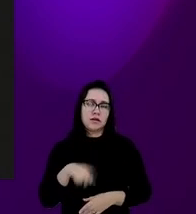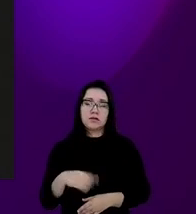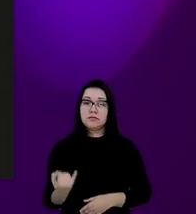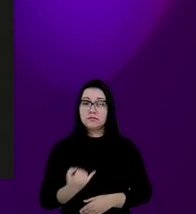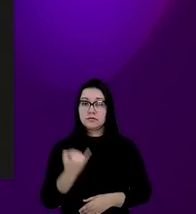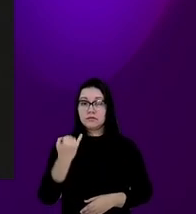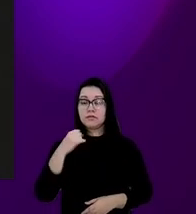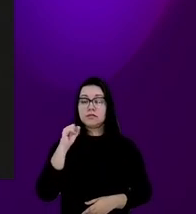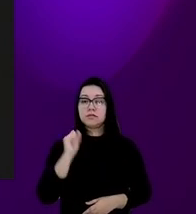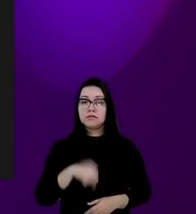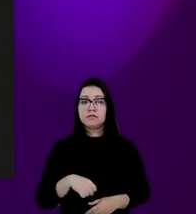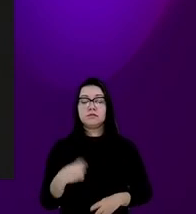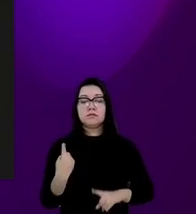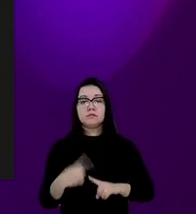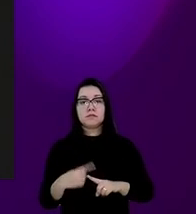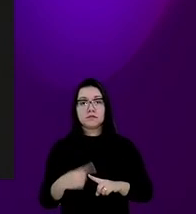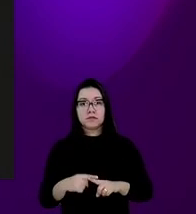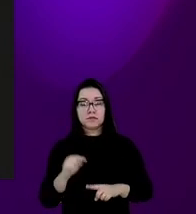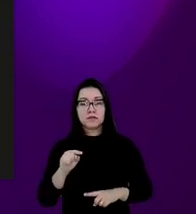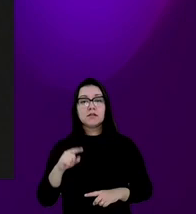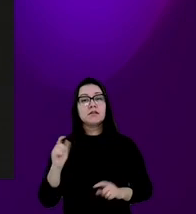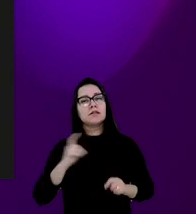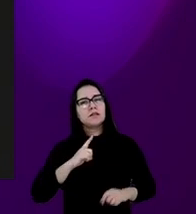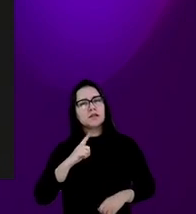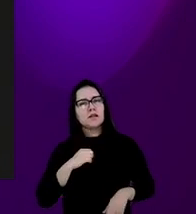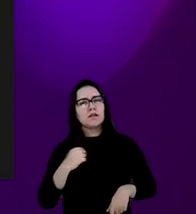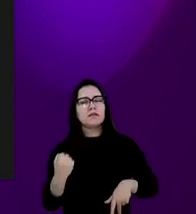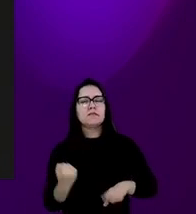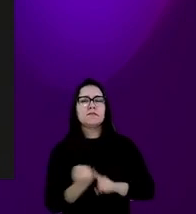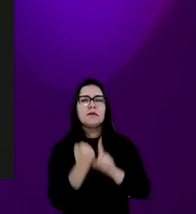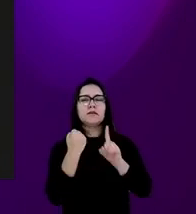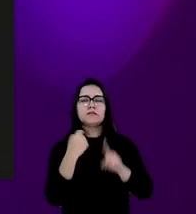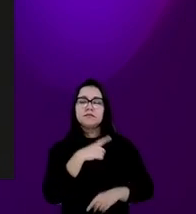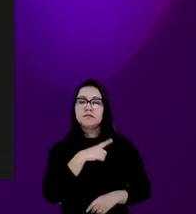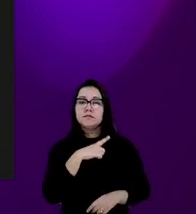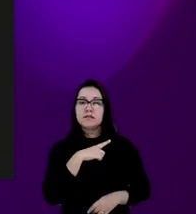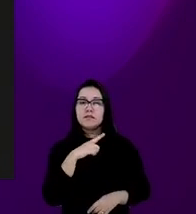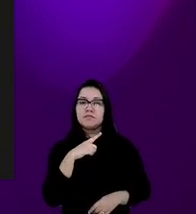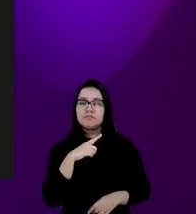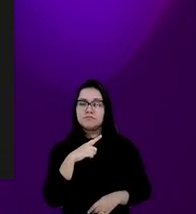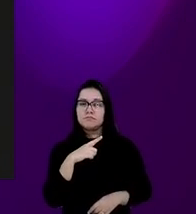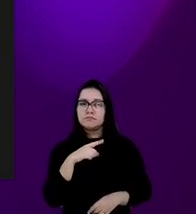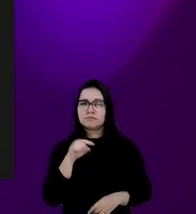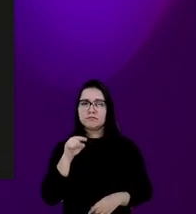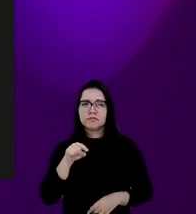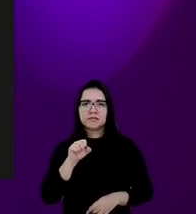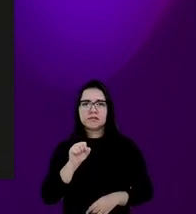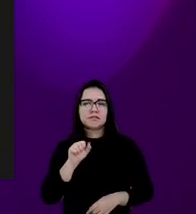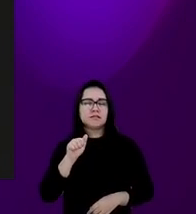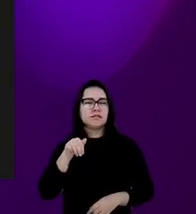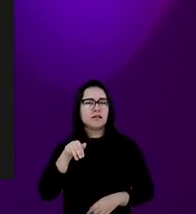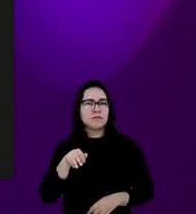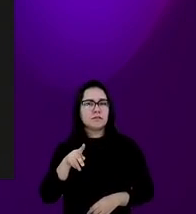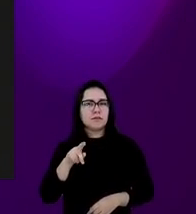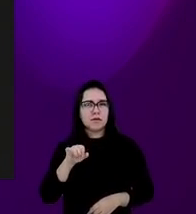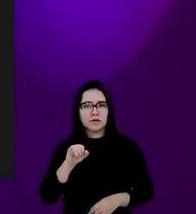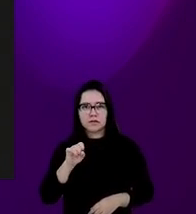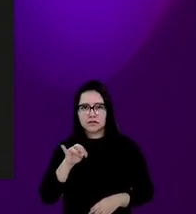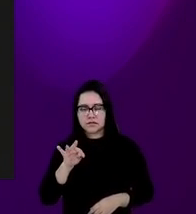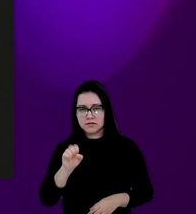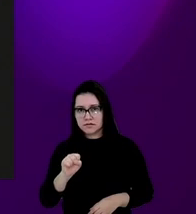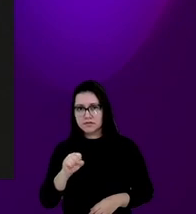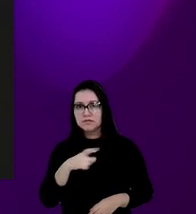porque isso tem um impacto muito grande, inclusive, dos endpoints, do que você espera,